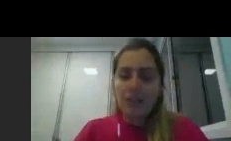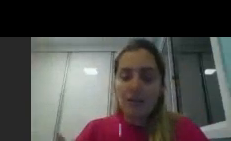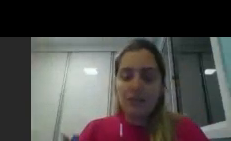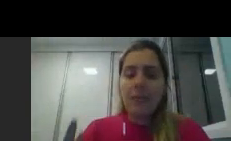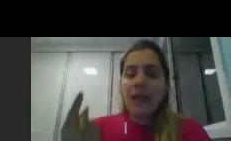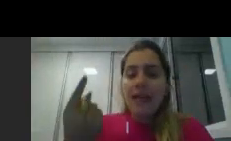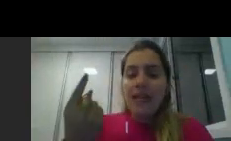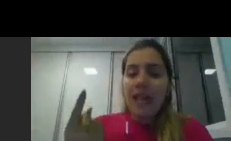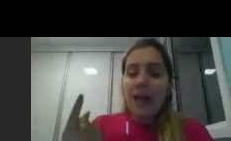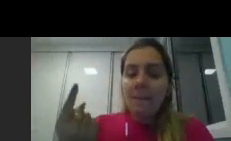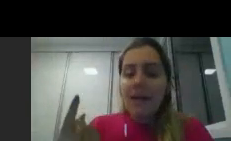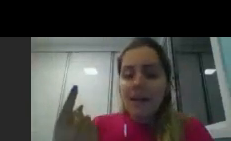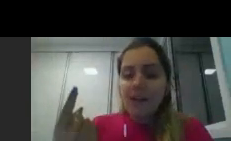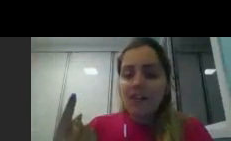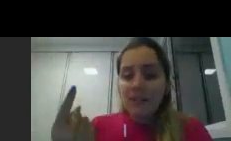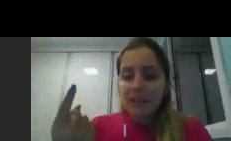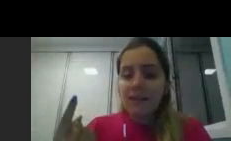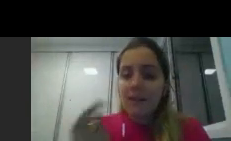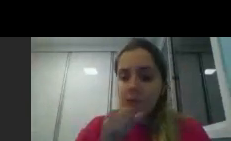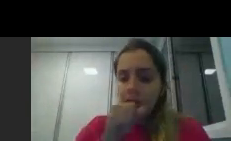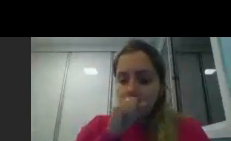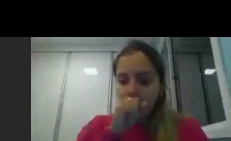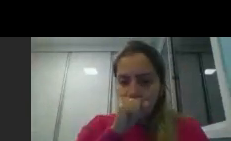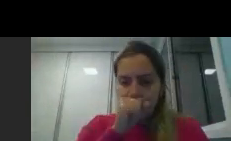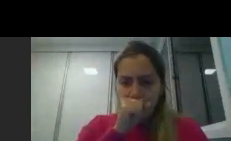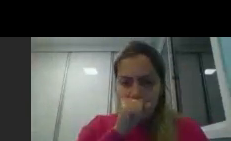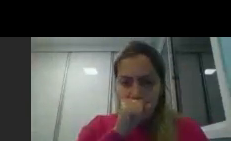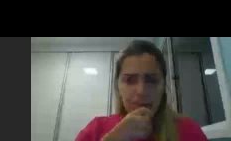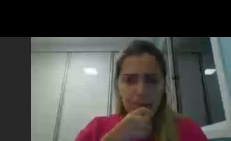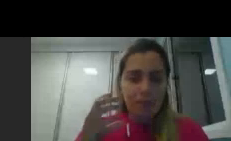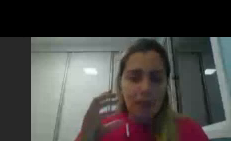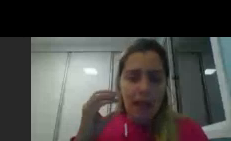criança positiva, na primeira gestação,